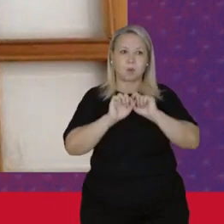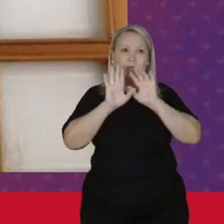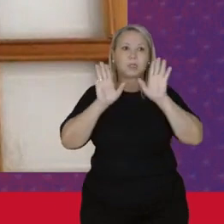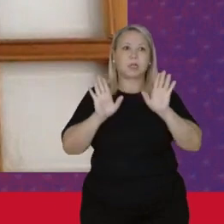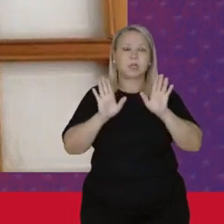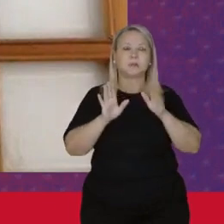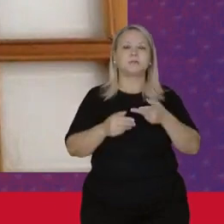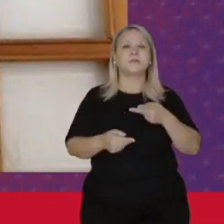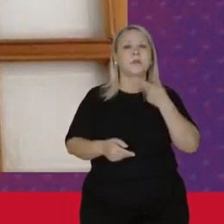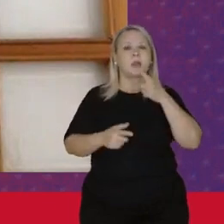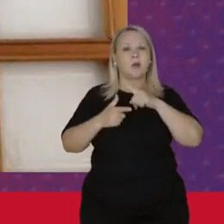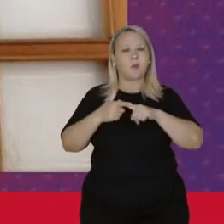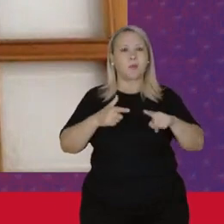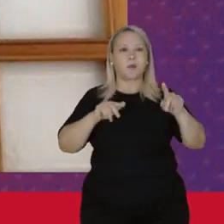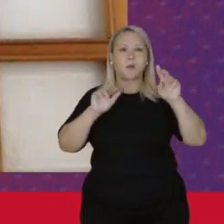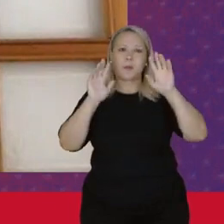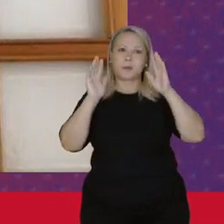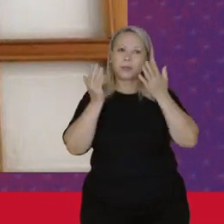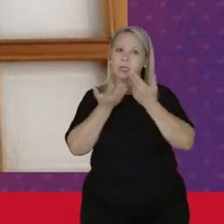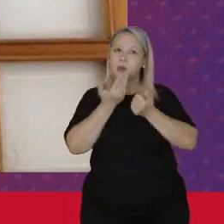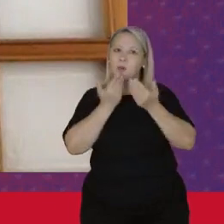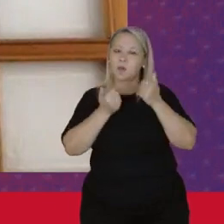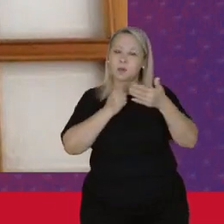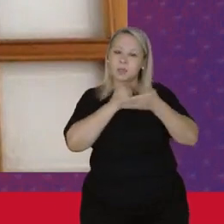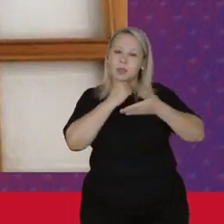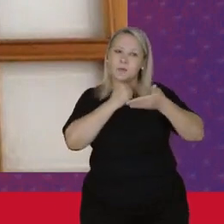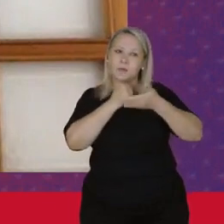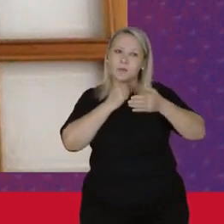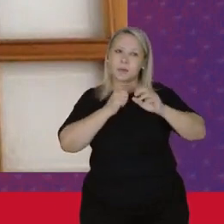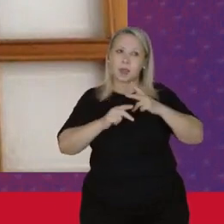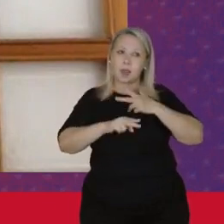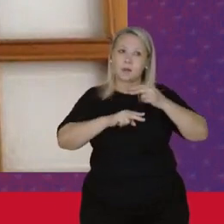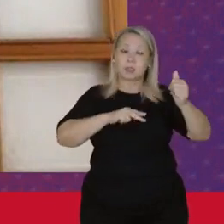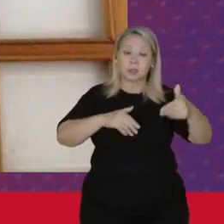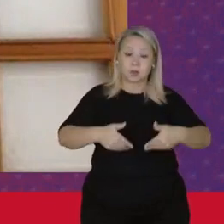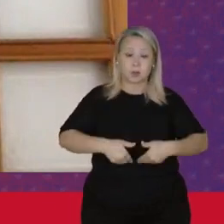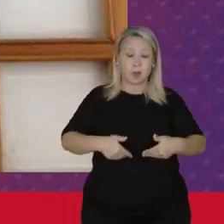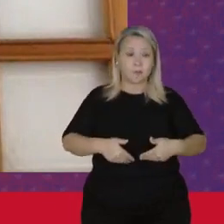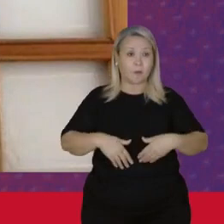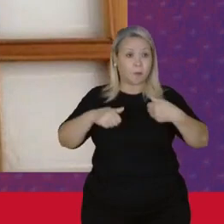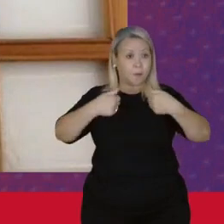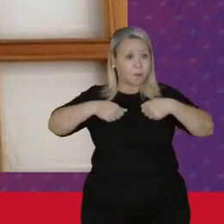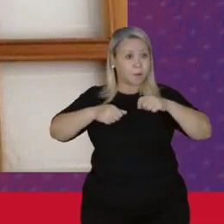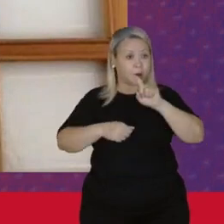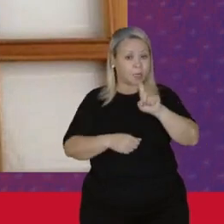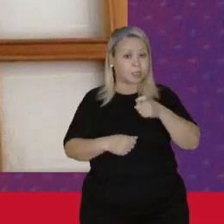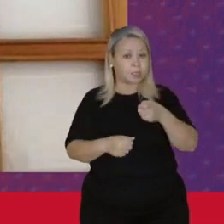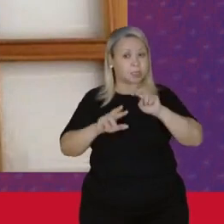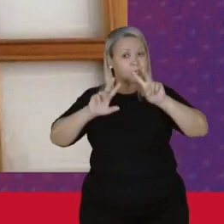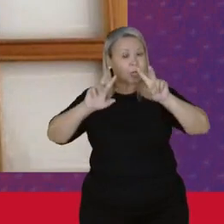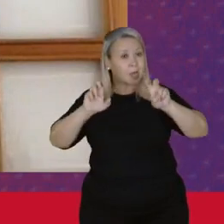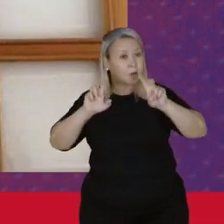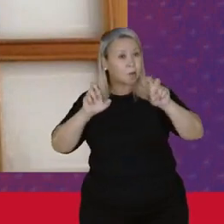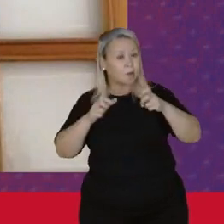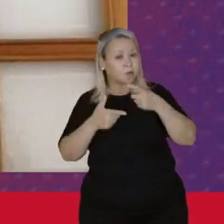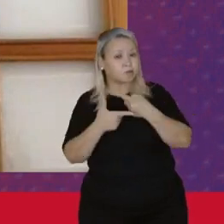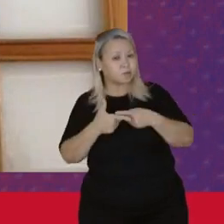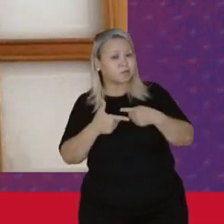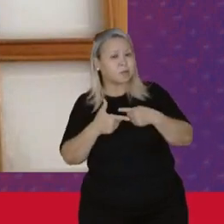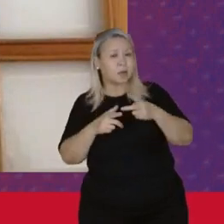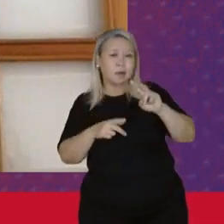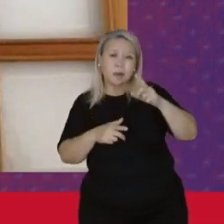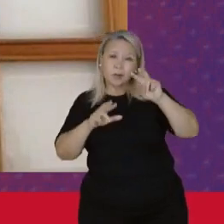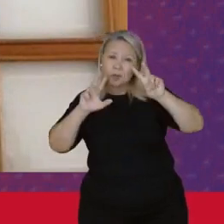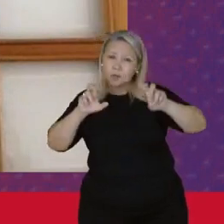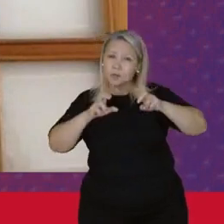comida, eu acho que ela é fundamental, né? A superação da fome, ela precisa ser uma questão permanente para nós.